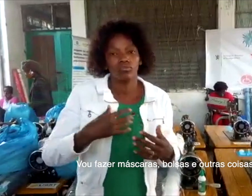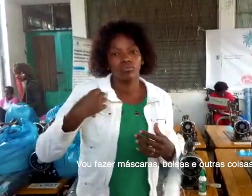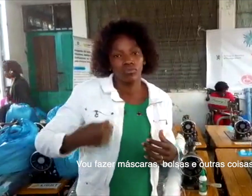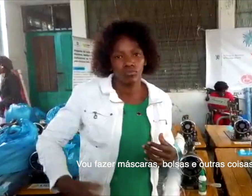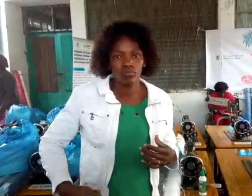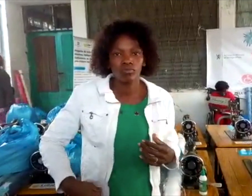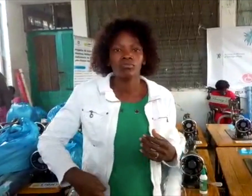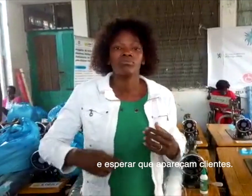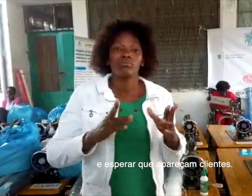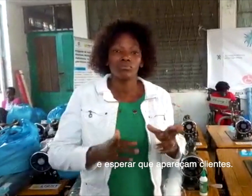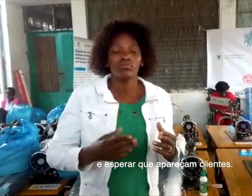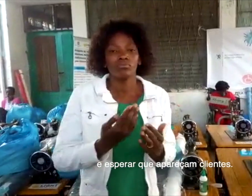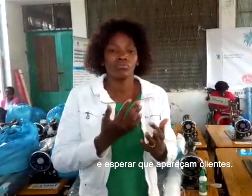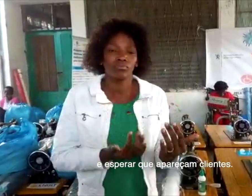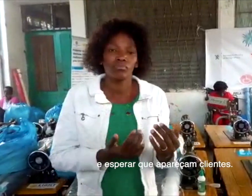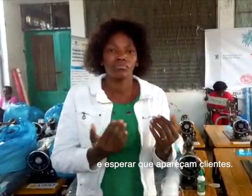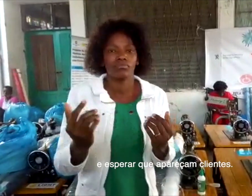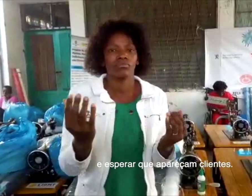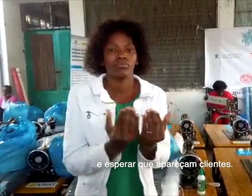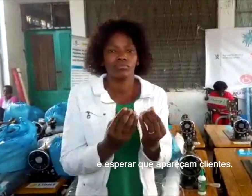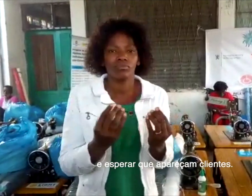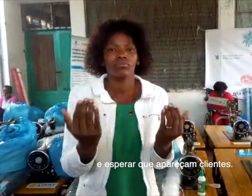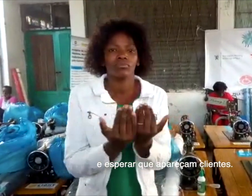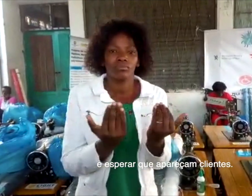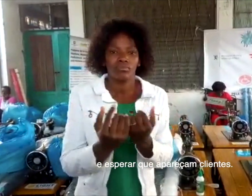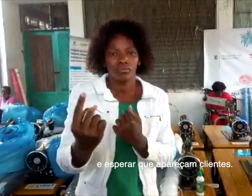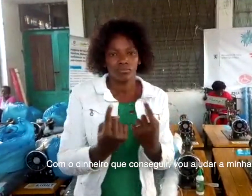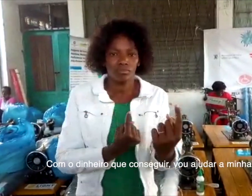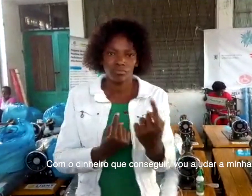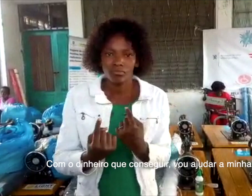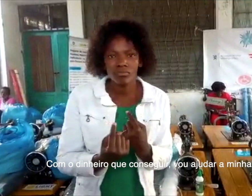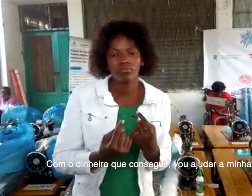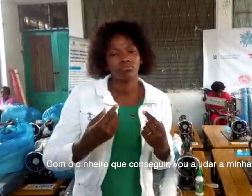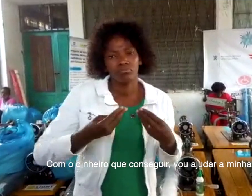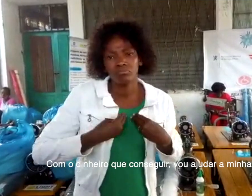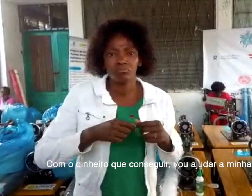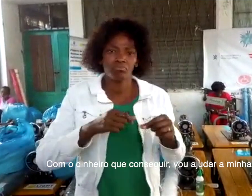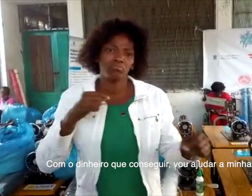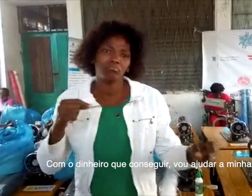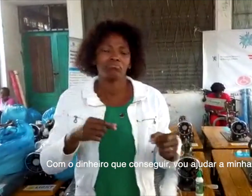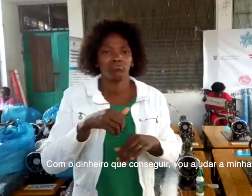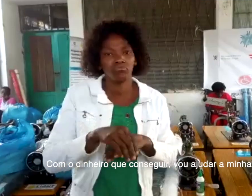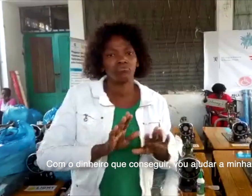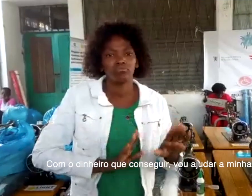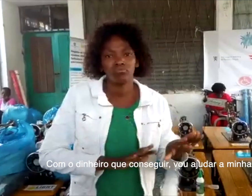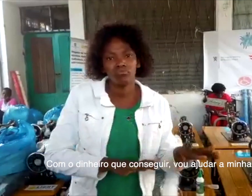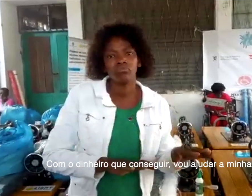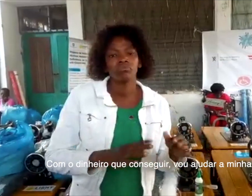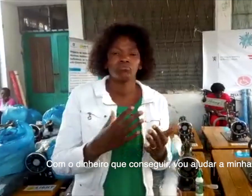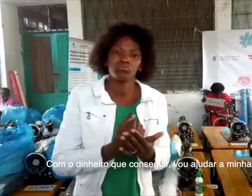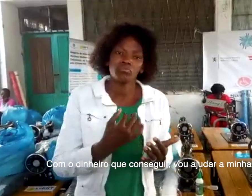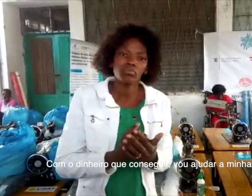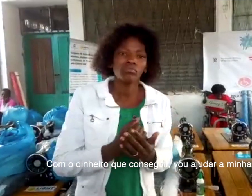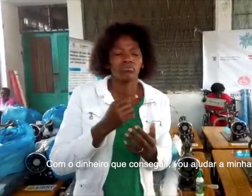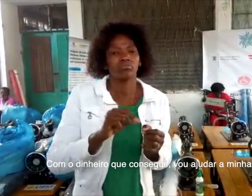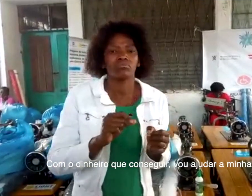coisas e esperar que apareçam clientes com dinheiro que conseguir vou ajudar